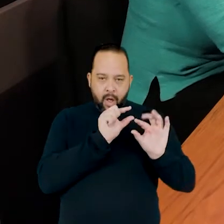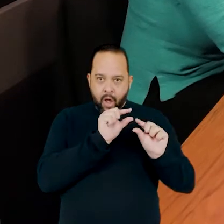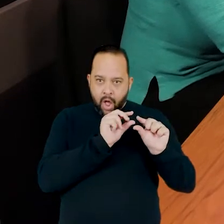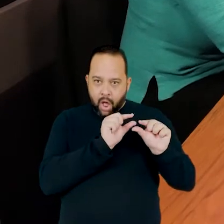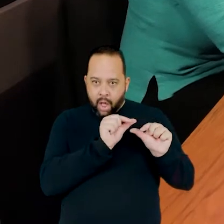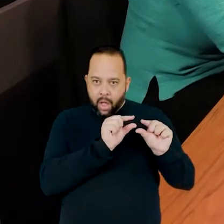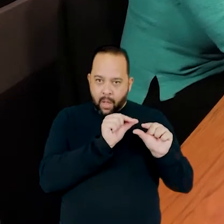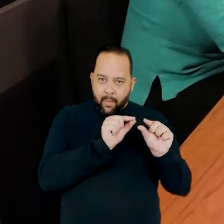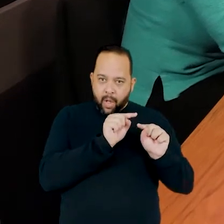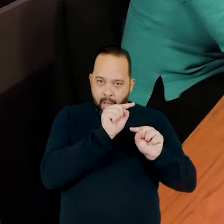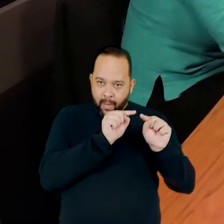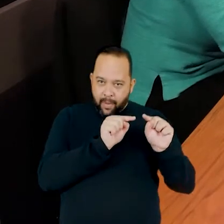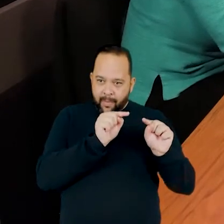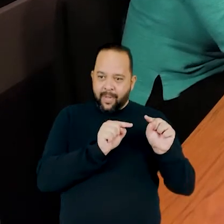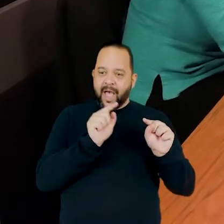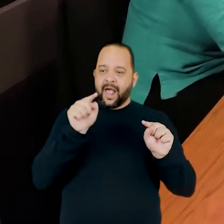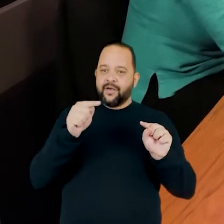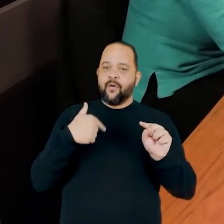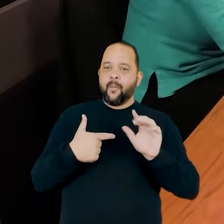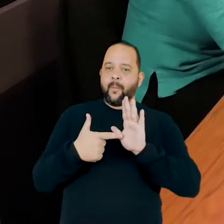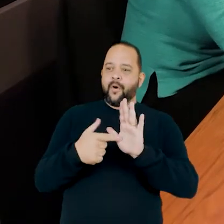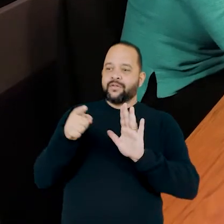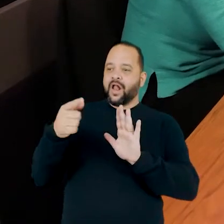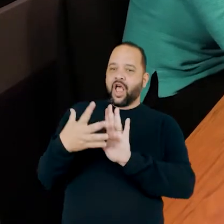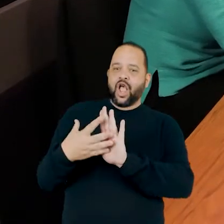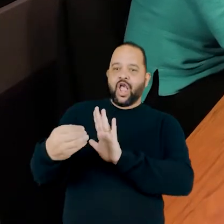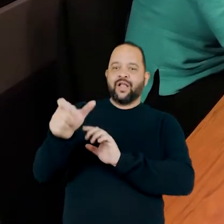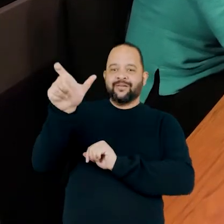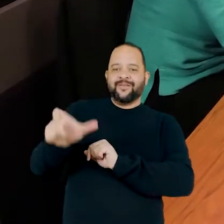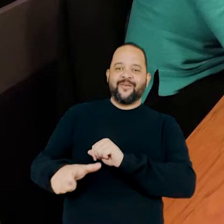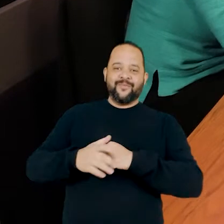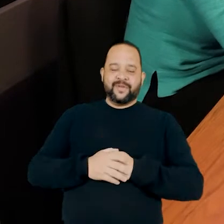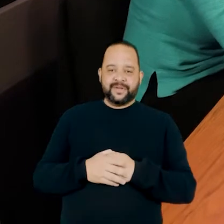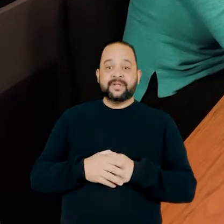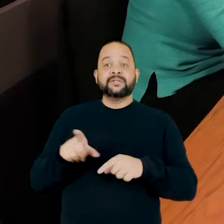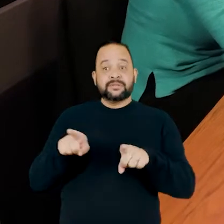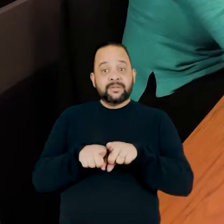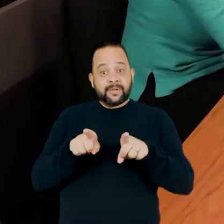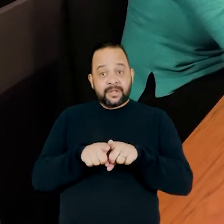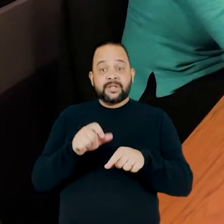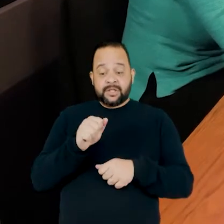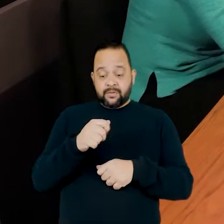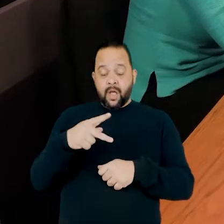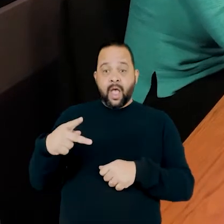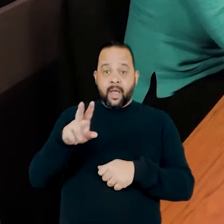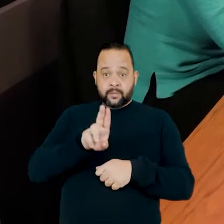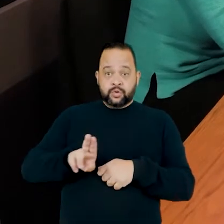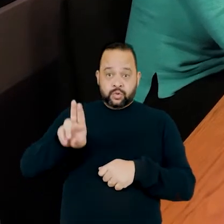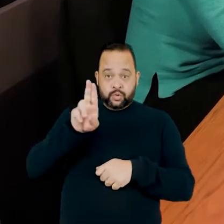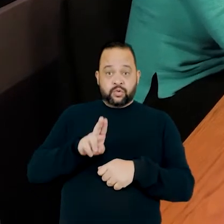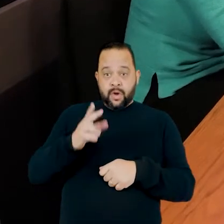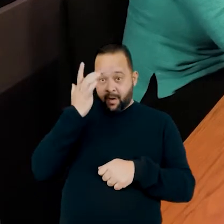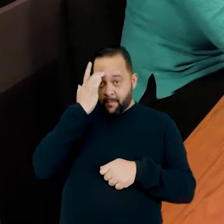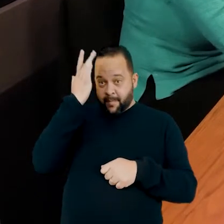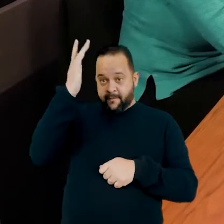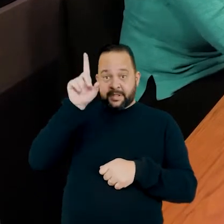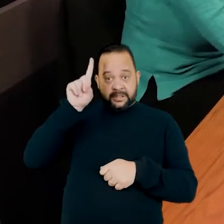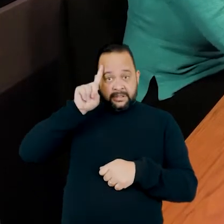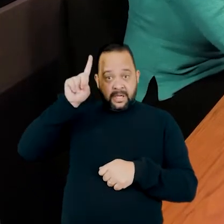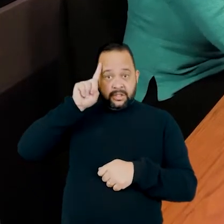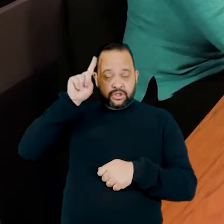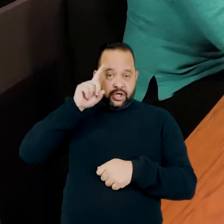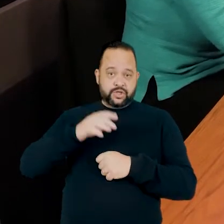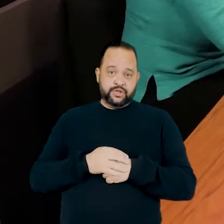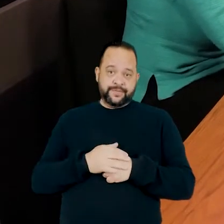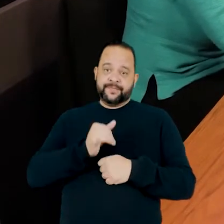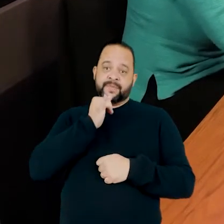a configuração dela. É bem bacana. A gente tem muito, assim, desses aplicativos de usuário final, né? Pra facilitar o dia a dia. Aquela pessoa